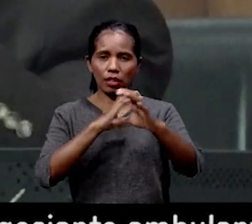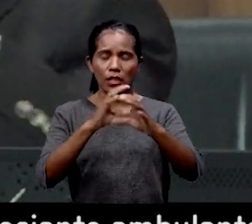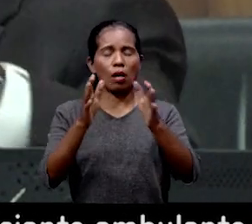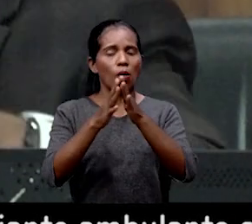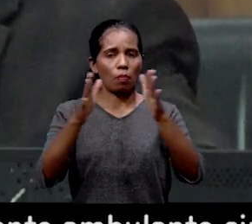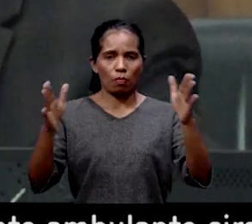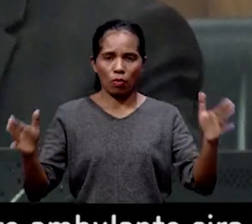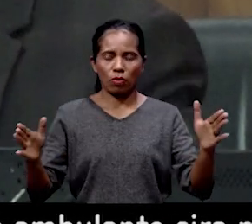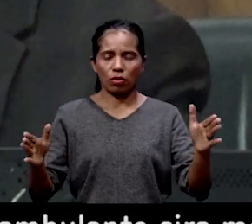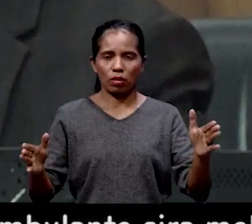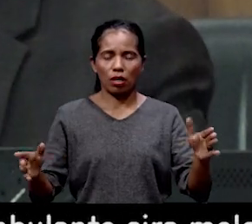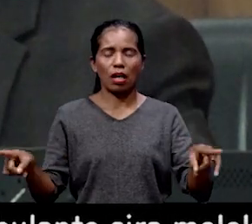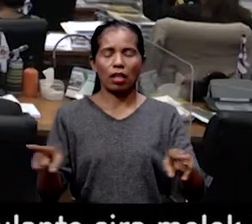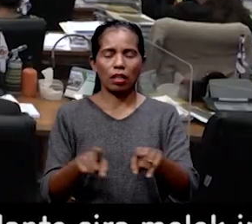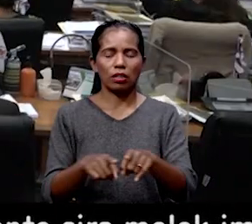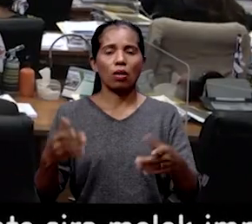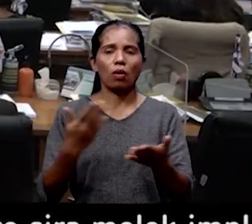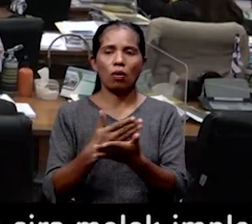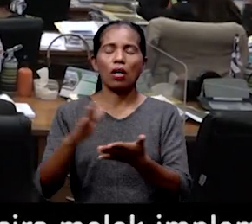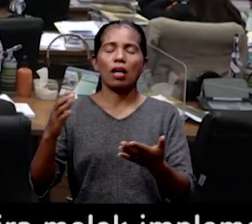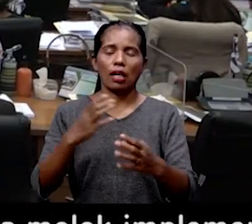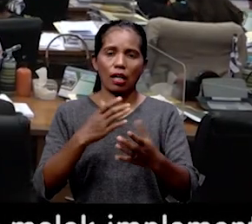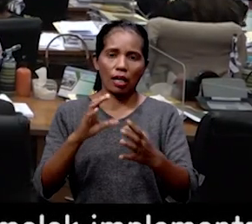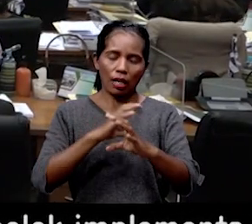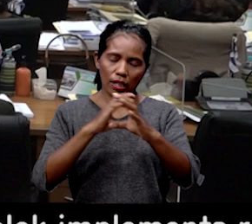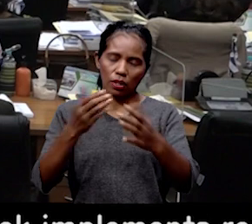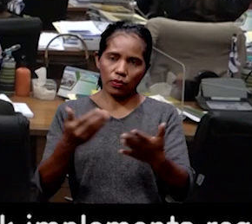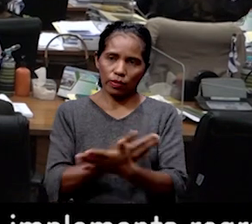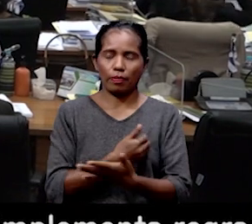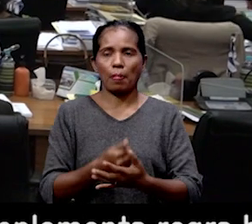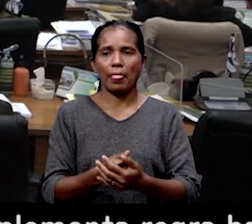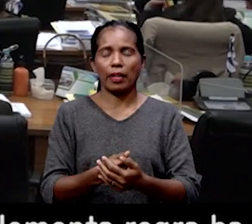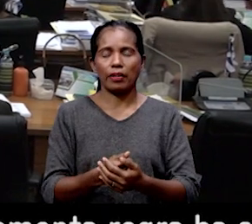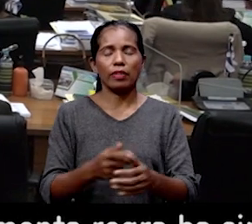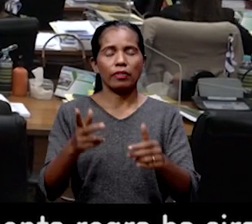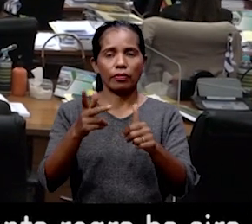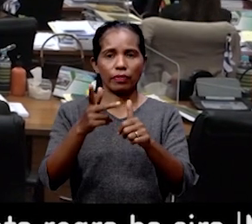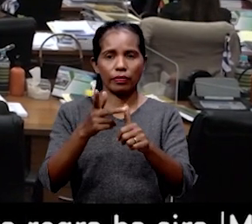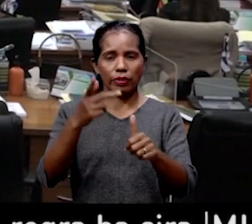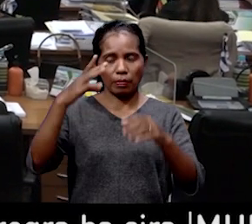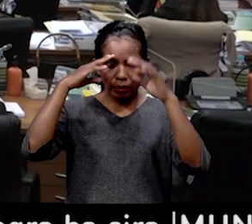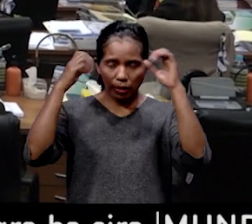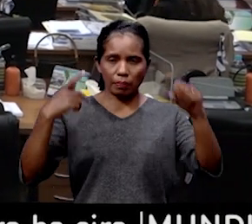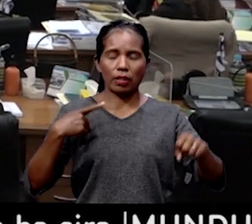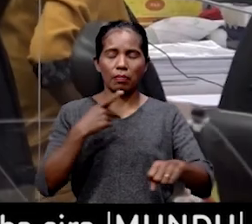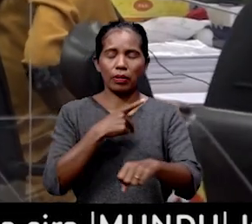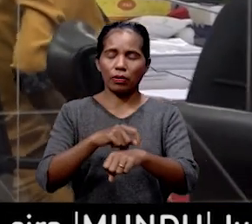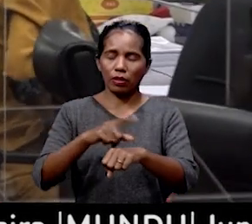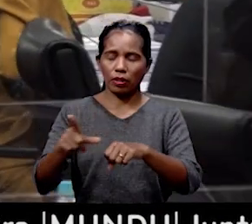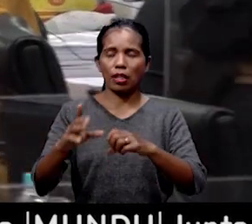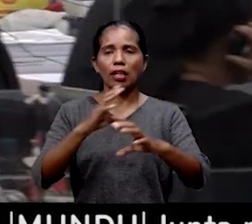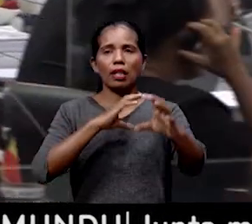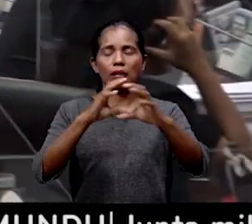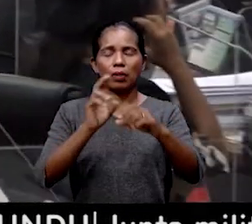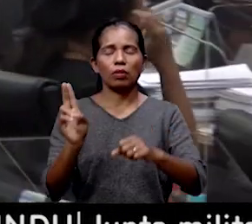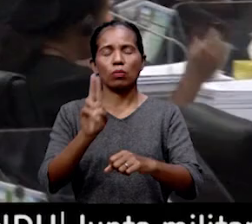fale sosa kareta fum. Vice-presidente do Parlamento Luiz Roberto da Silva mostra força. Careta ne bem parte